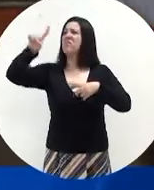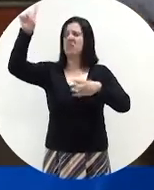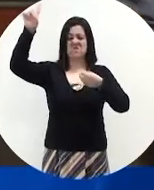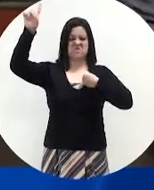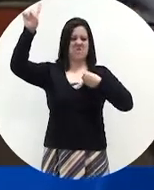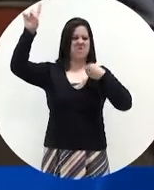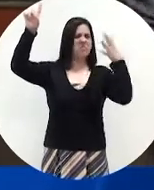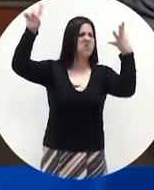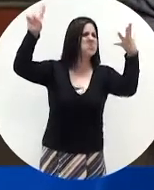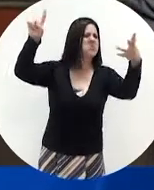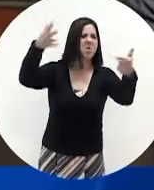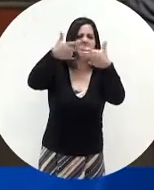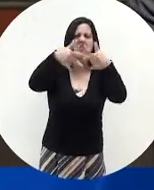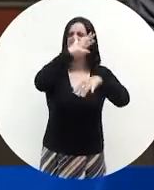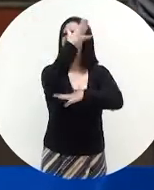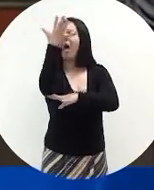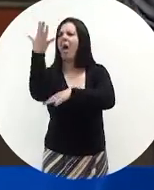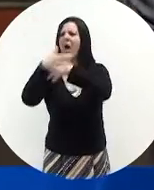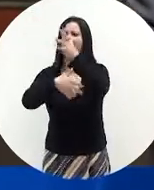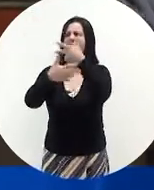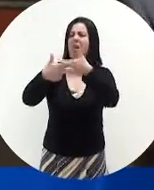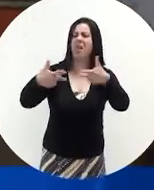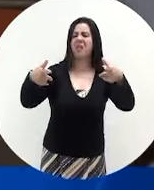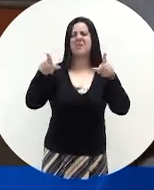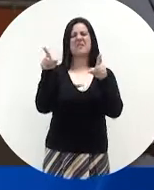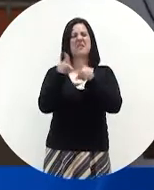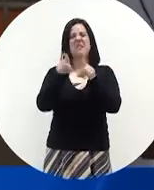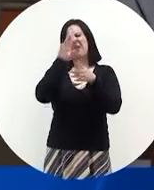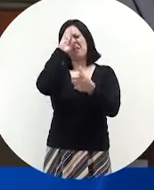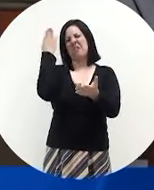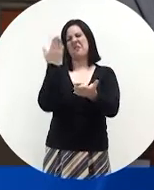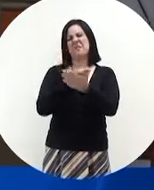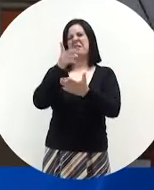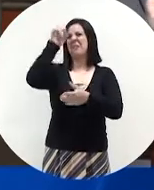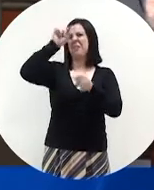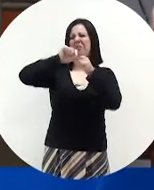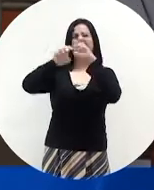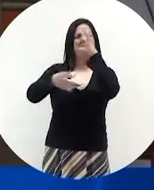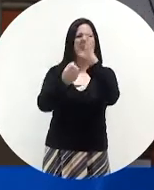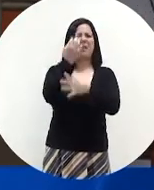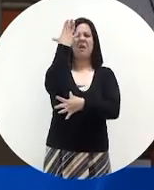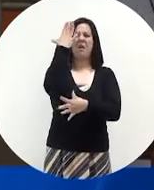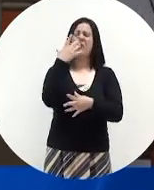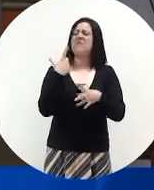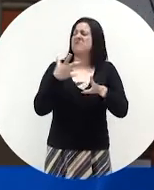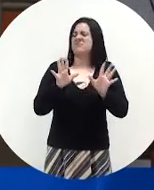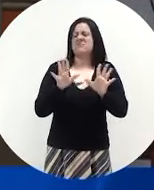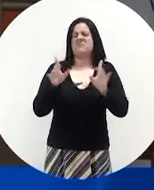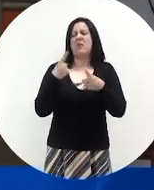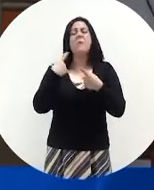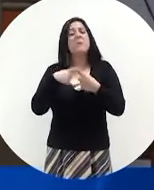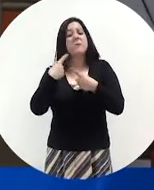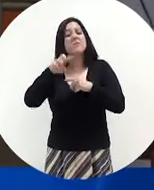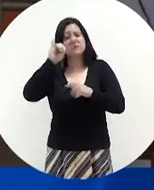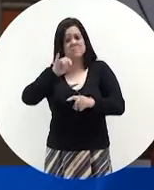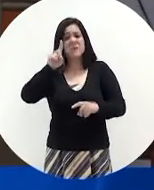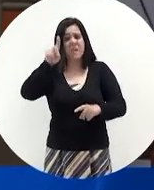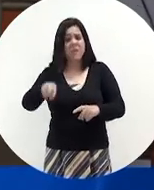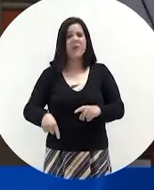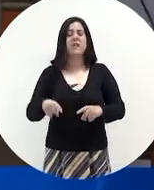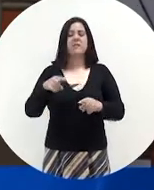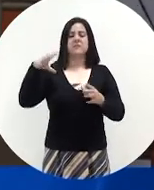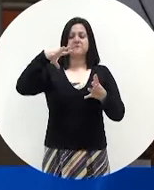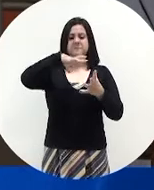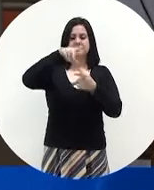estavam discutindo com os epicureus na época. E eles eram panteístas, para quem Deus